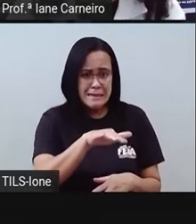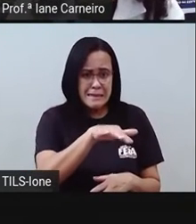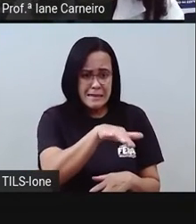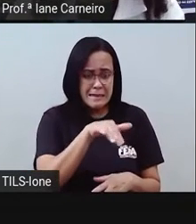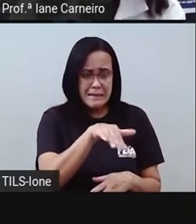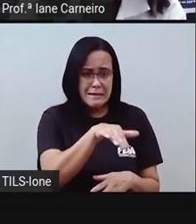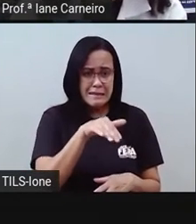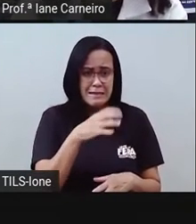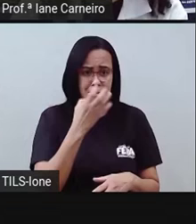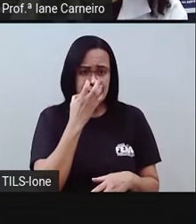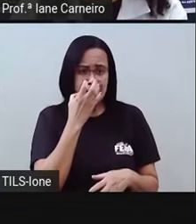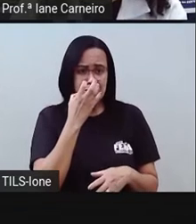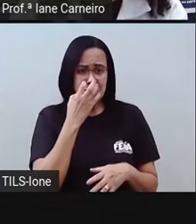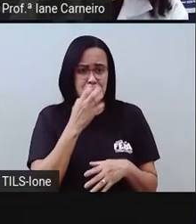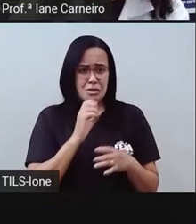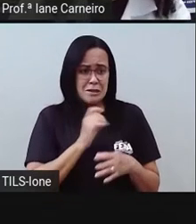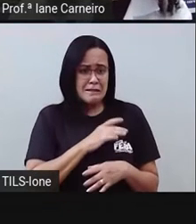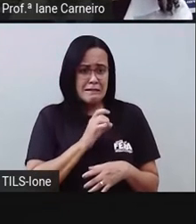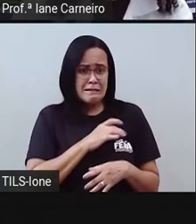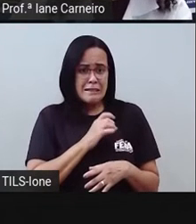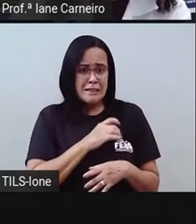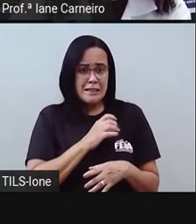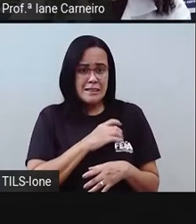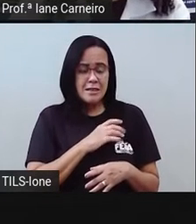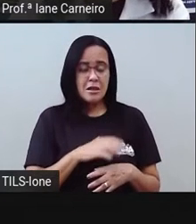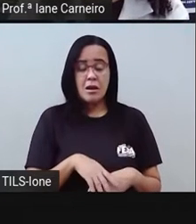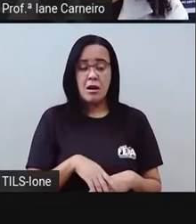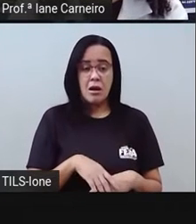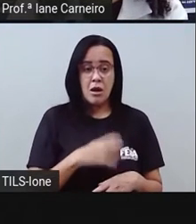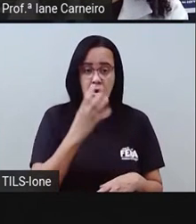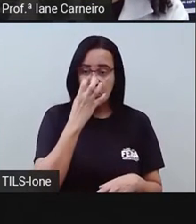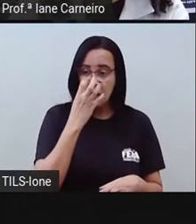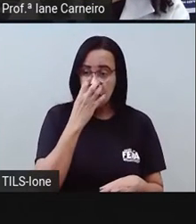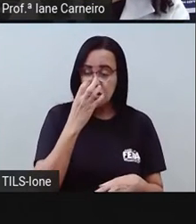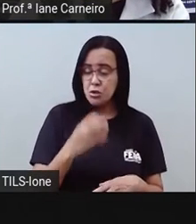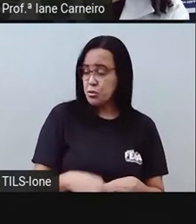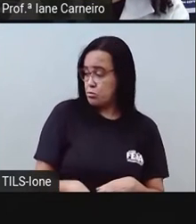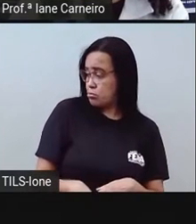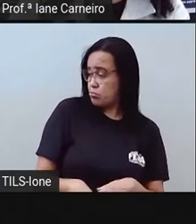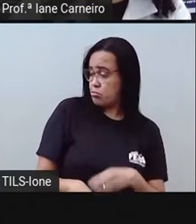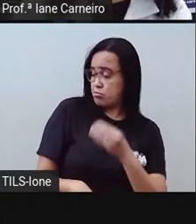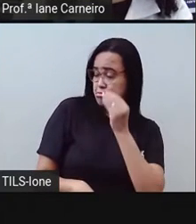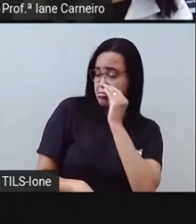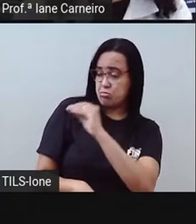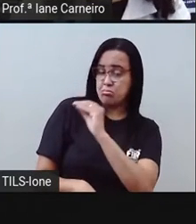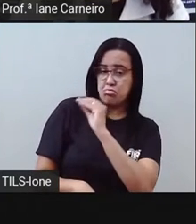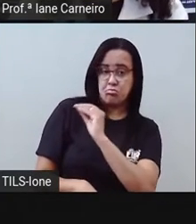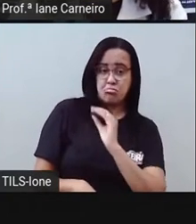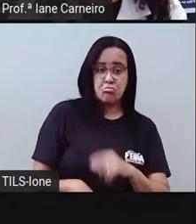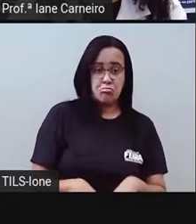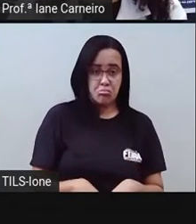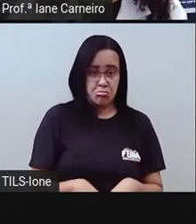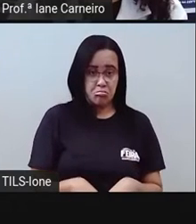um agrado bem tímido. O cão nem aí para ele. Que pena, Nino.